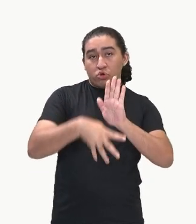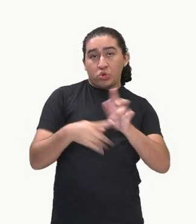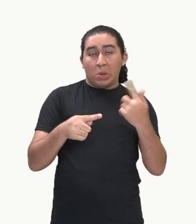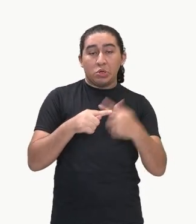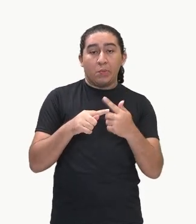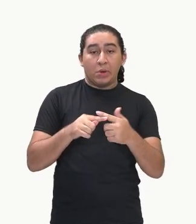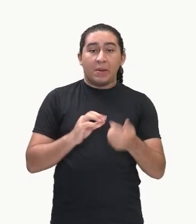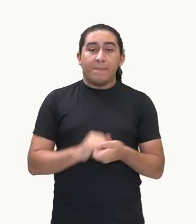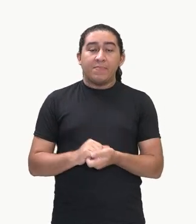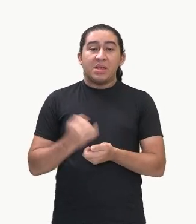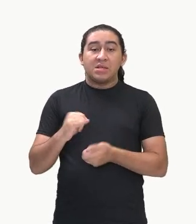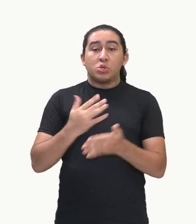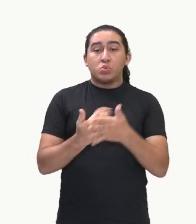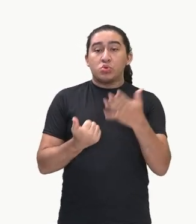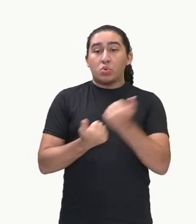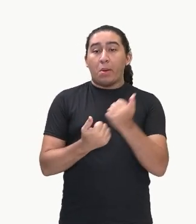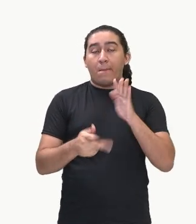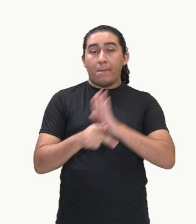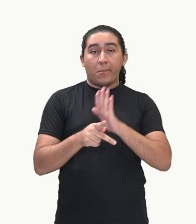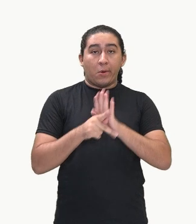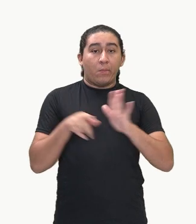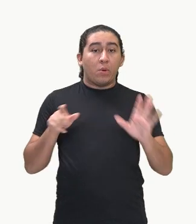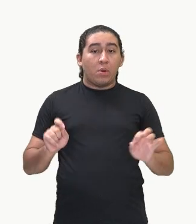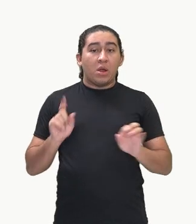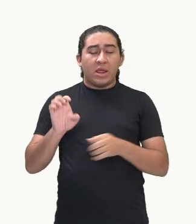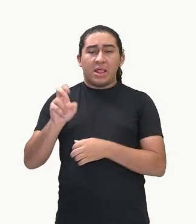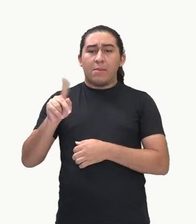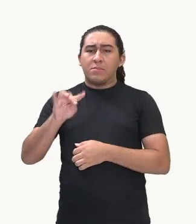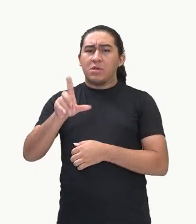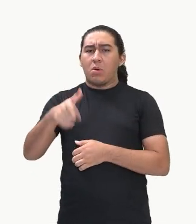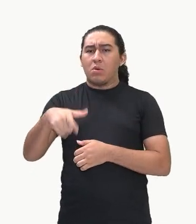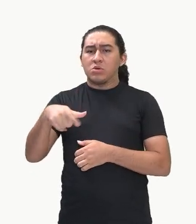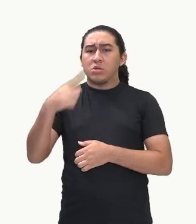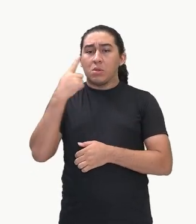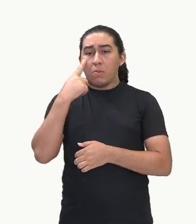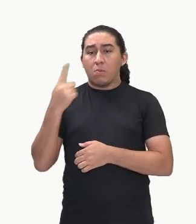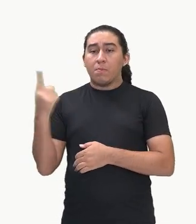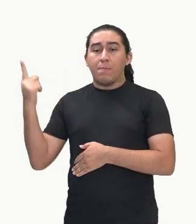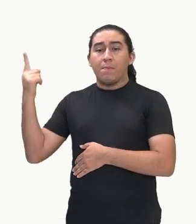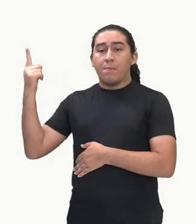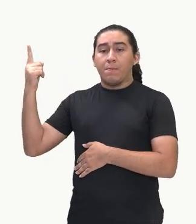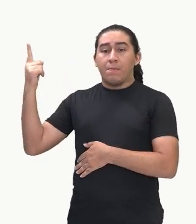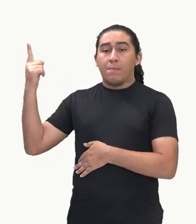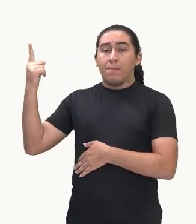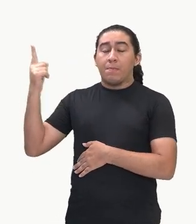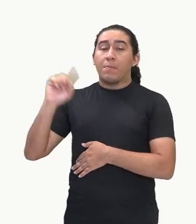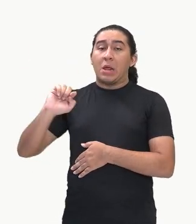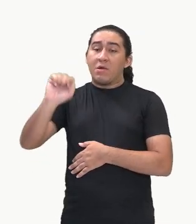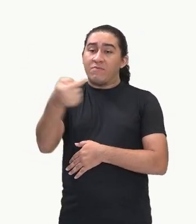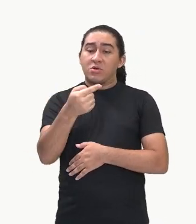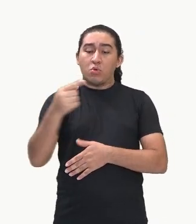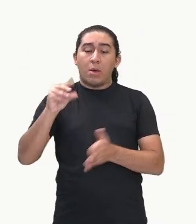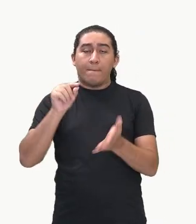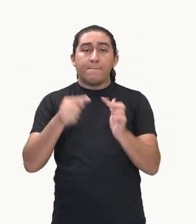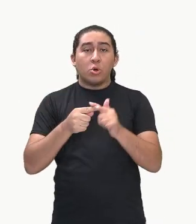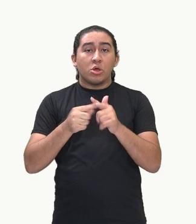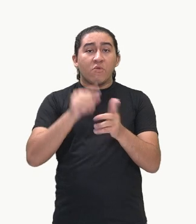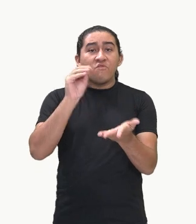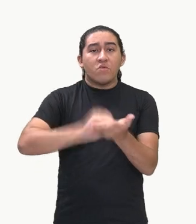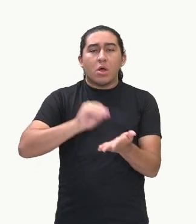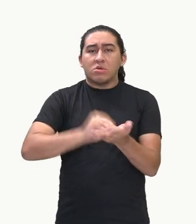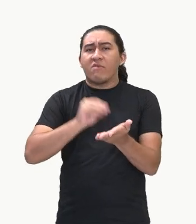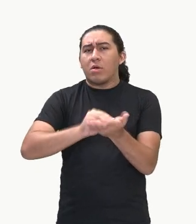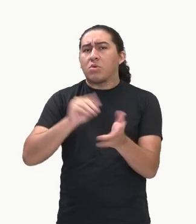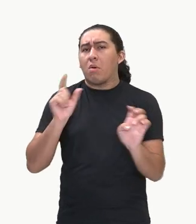quem substituiu essa elipse? Ela vai indicar que está faltando o quê? O